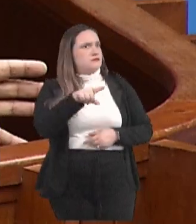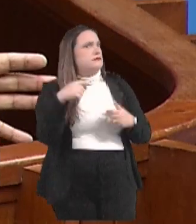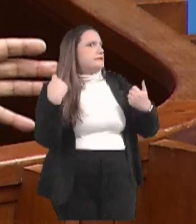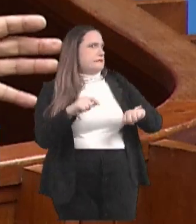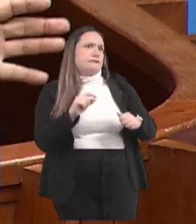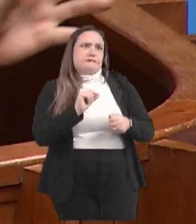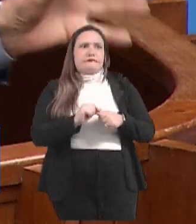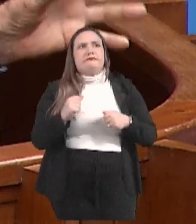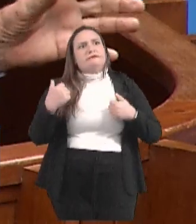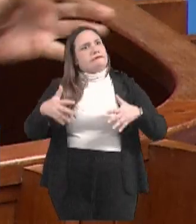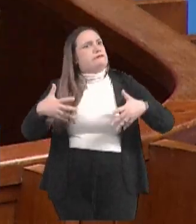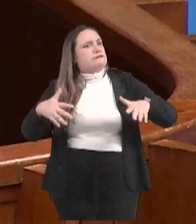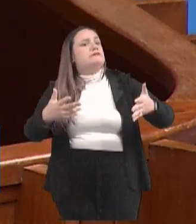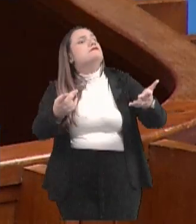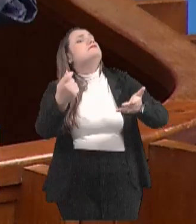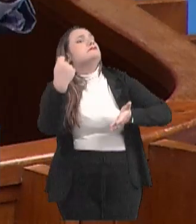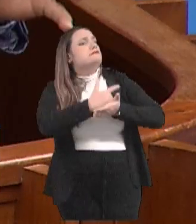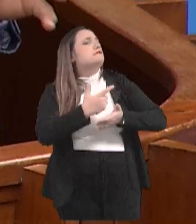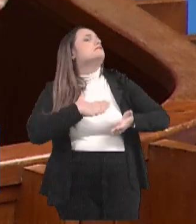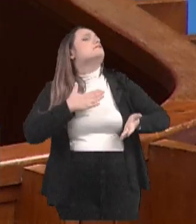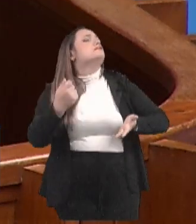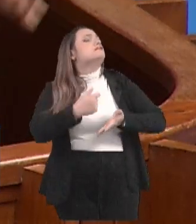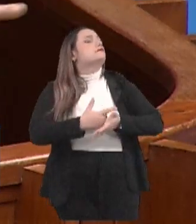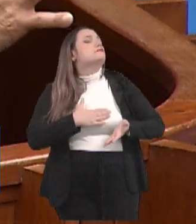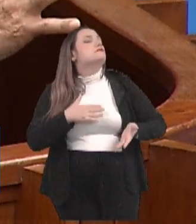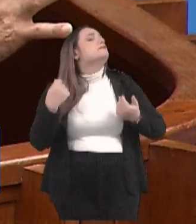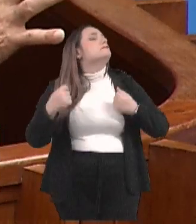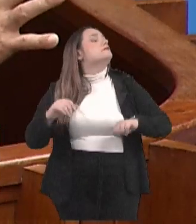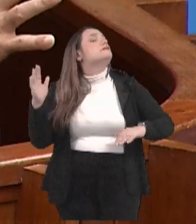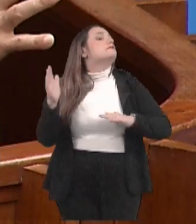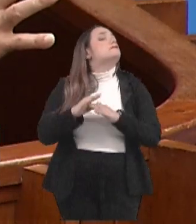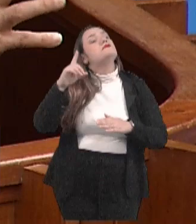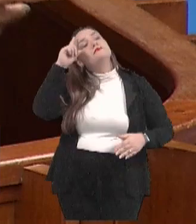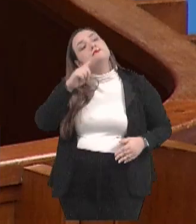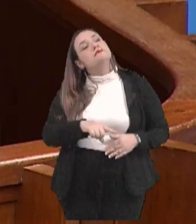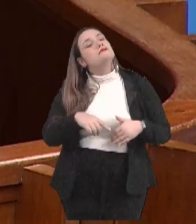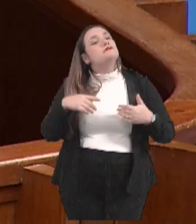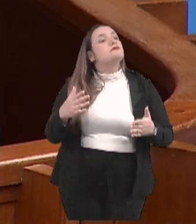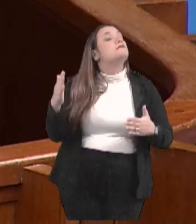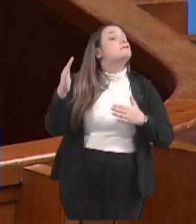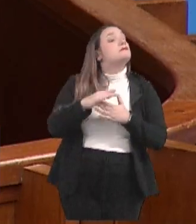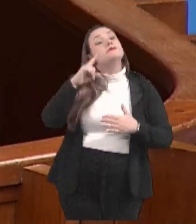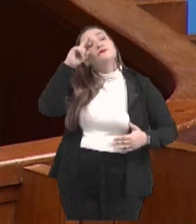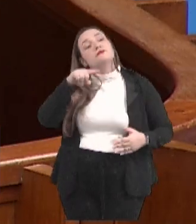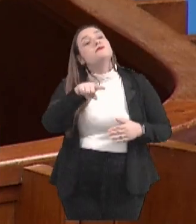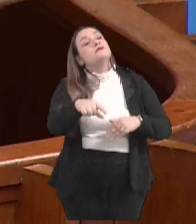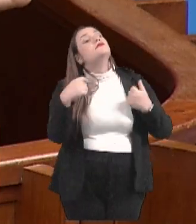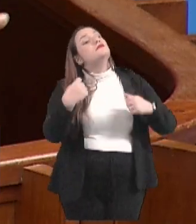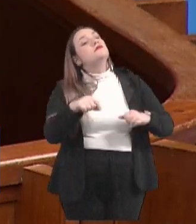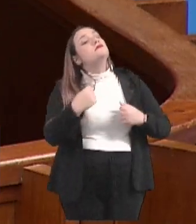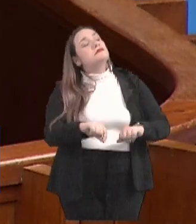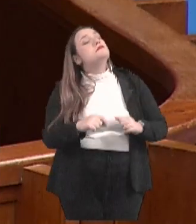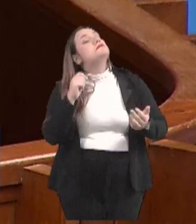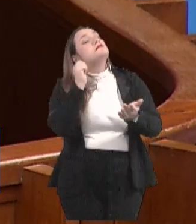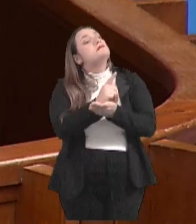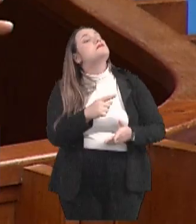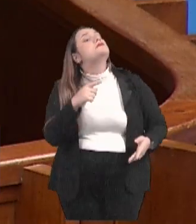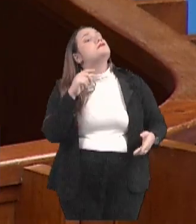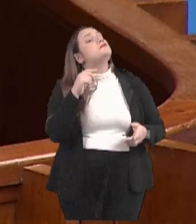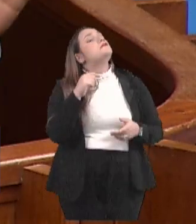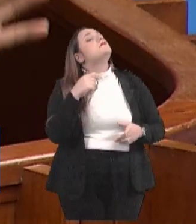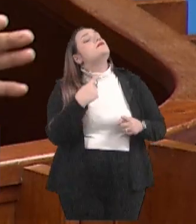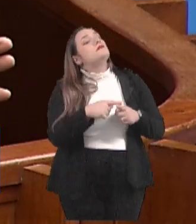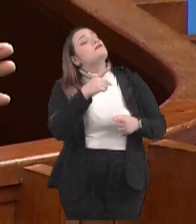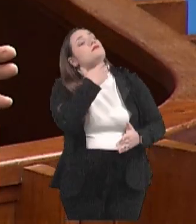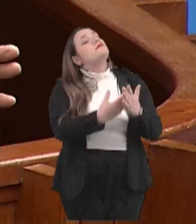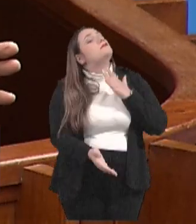contas, certo? Não, porque se não ratificar até a data tal, você vai perder as terras. Vamos te tomar as terras. Ninguém toma a